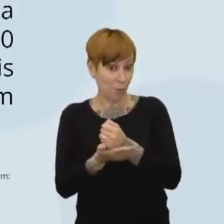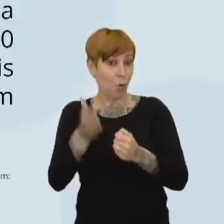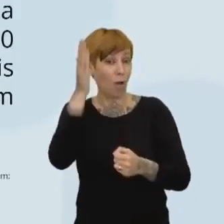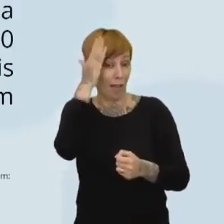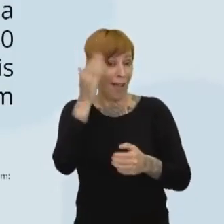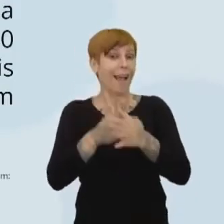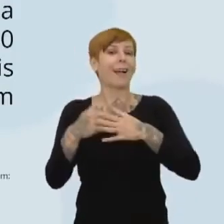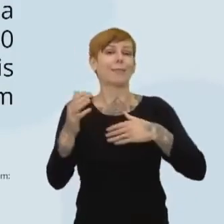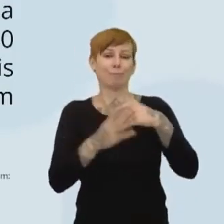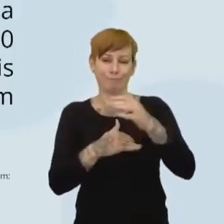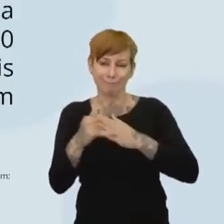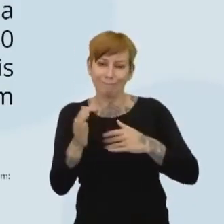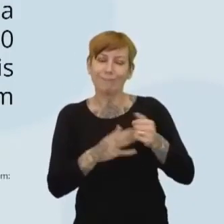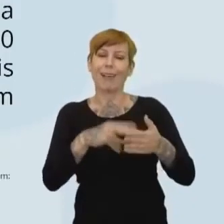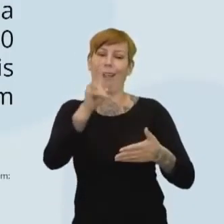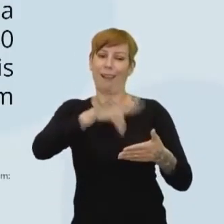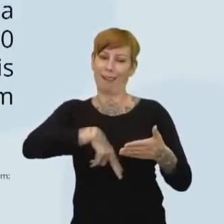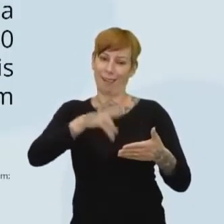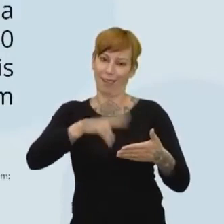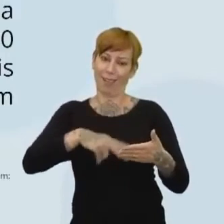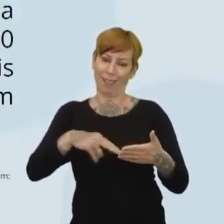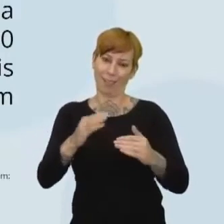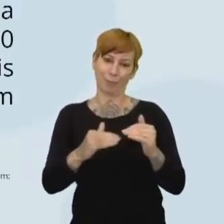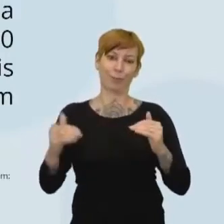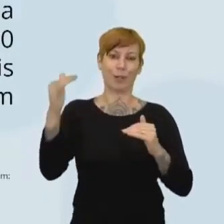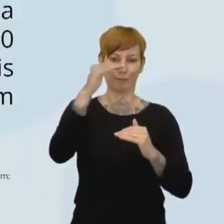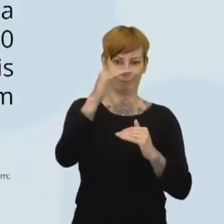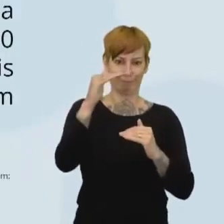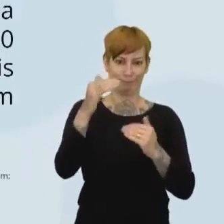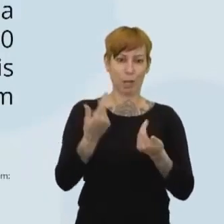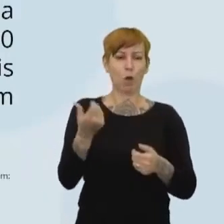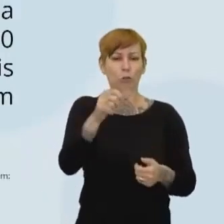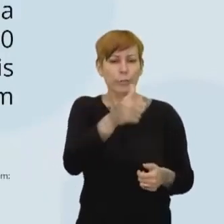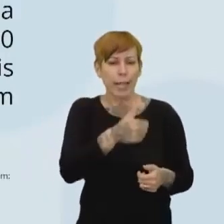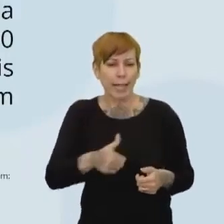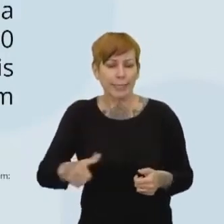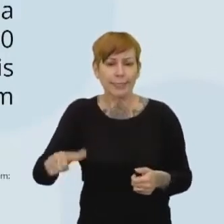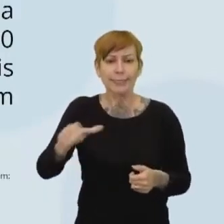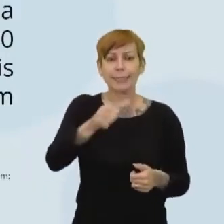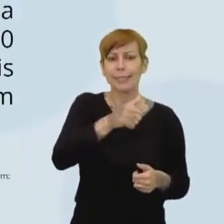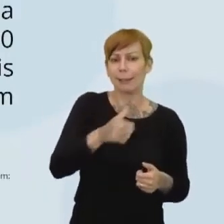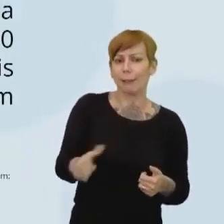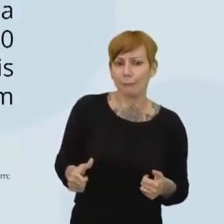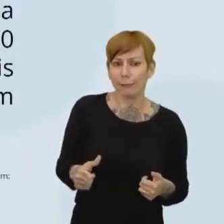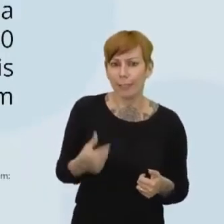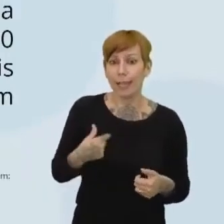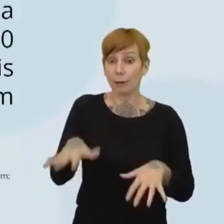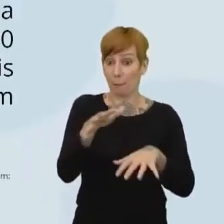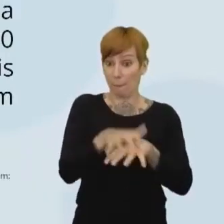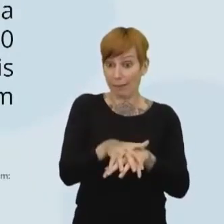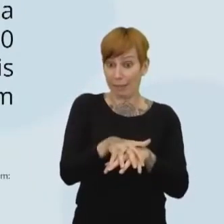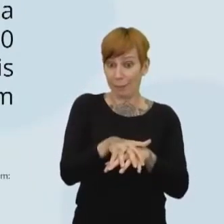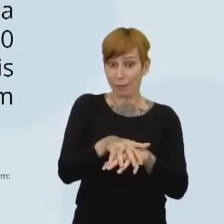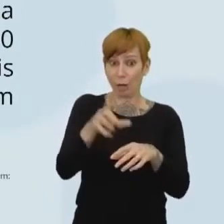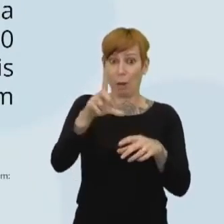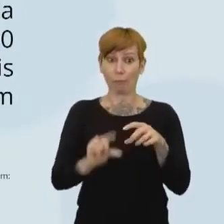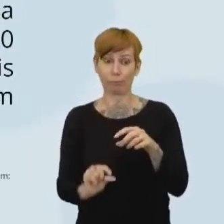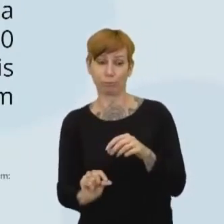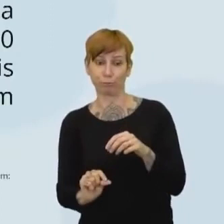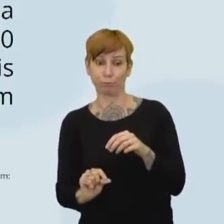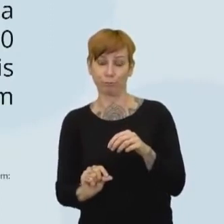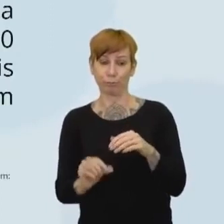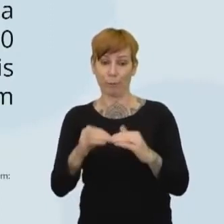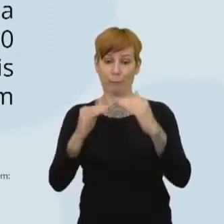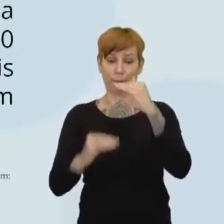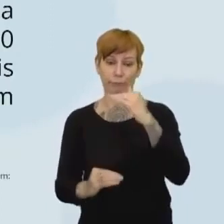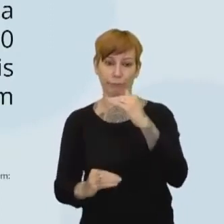leitura. Quando avaliado o desempenho em matemática, esse índice caía para 1,3%. Para discutir soluções